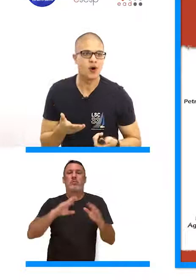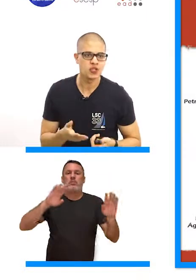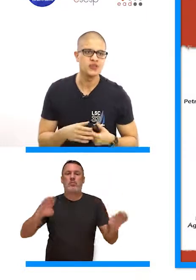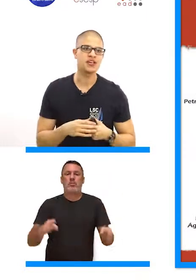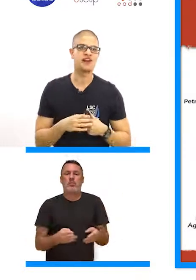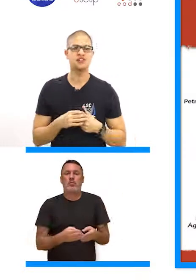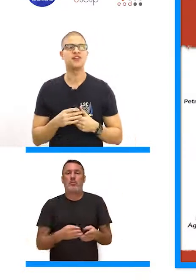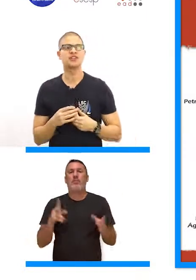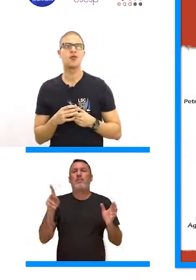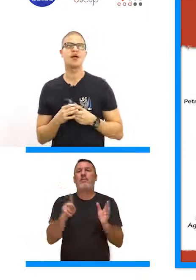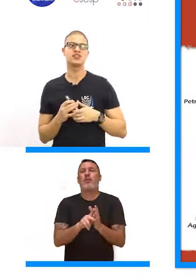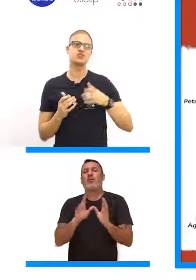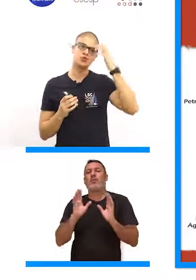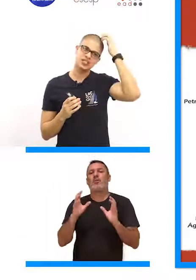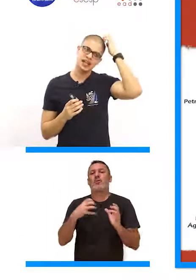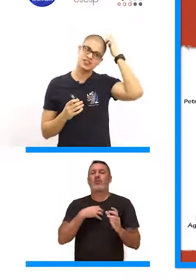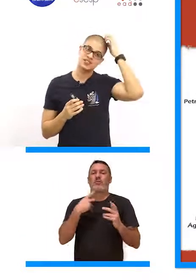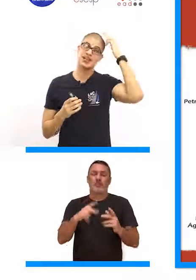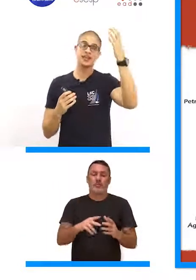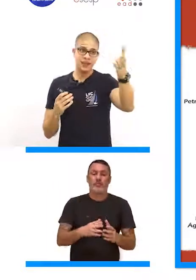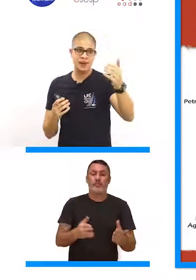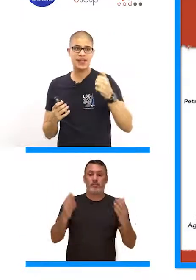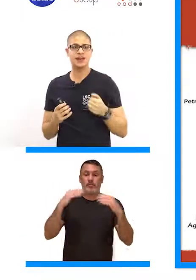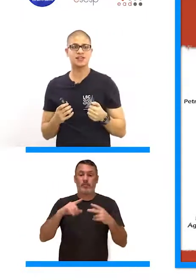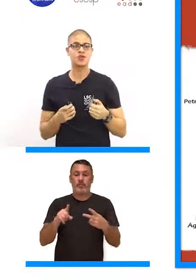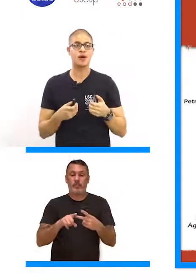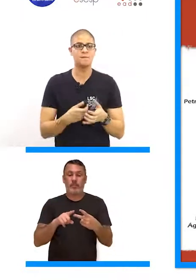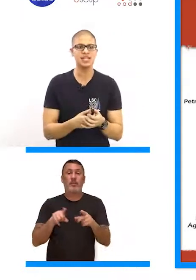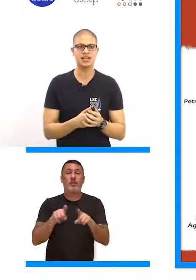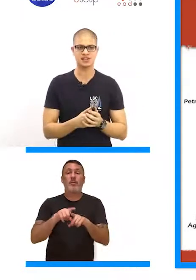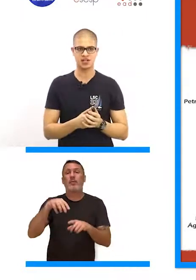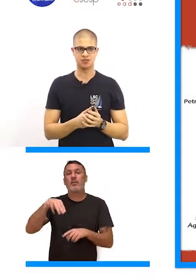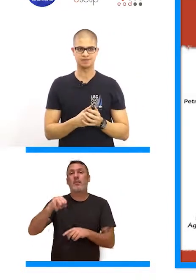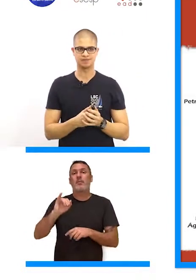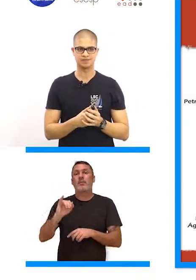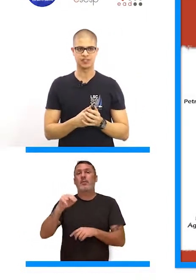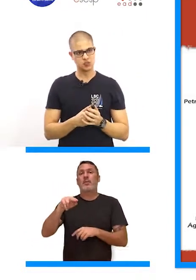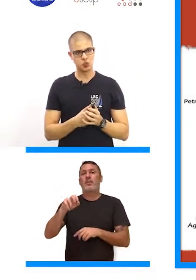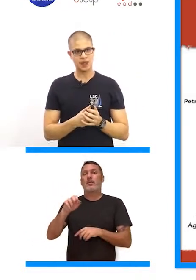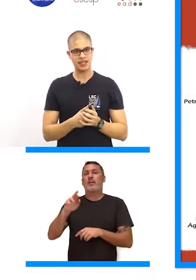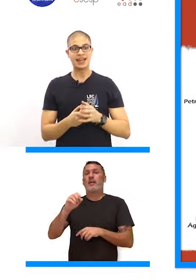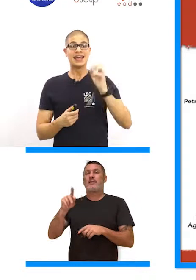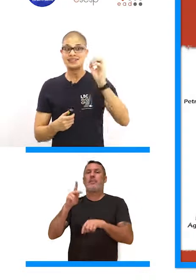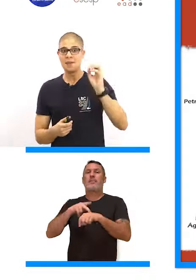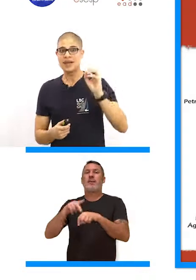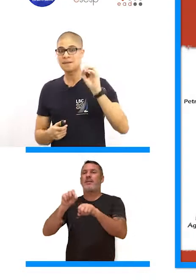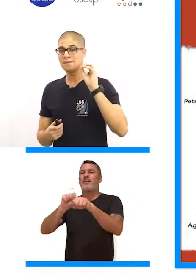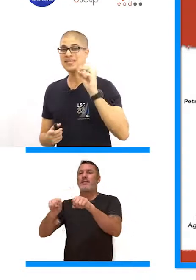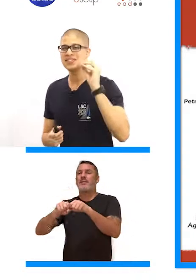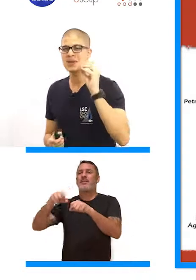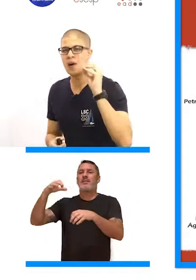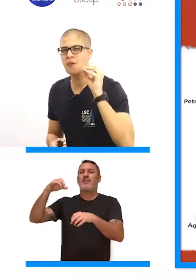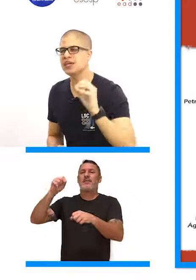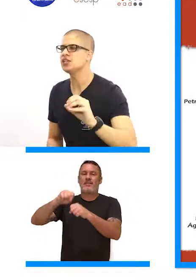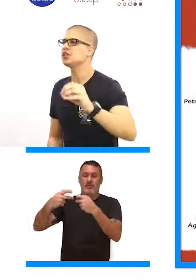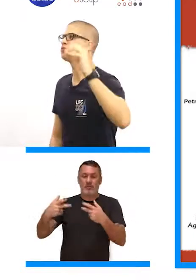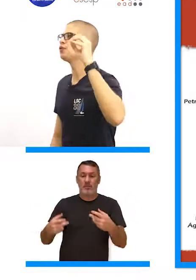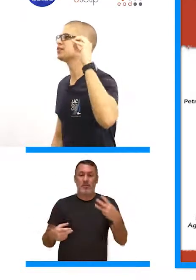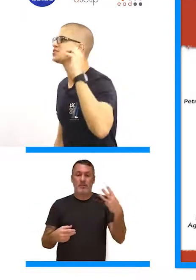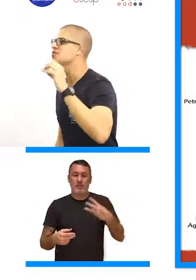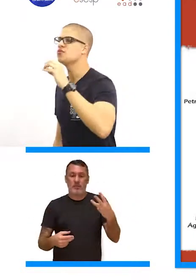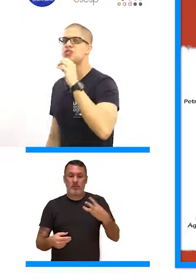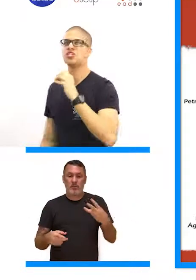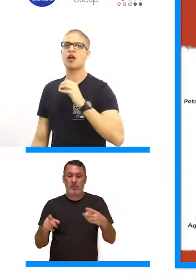você pode observar de fato a ocorrência de subsidência. Também em relação à mineração, tudo bem? Também, principalmente,